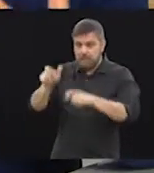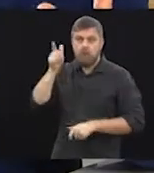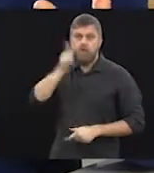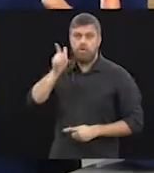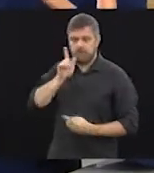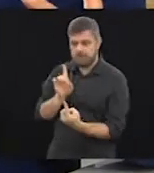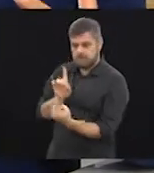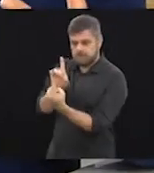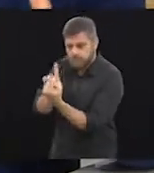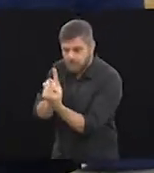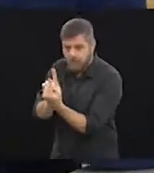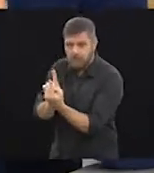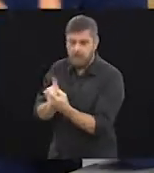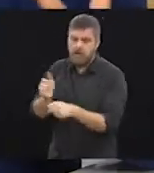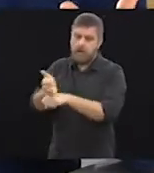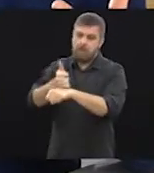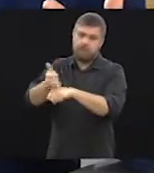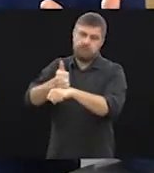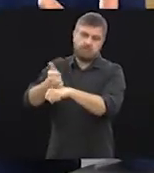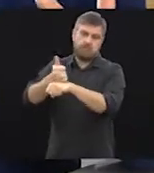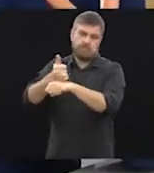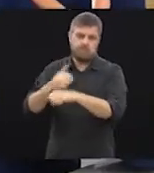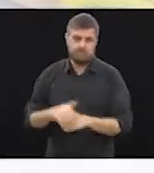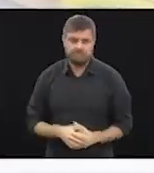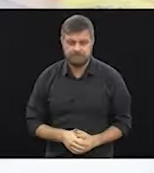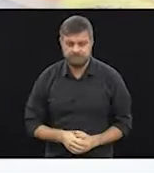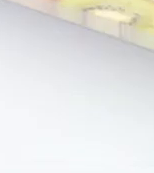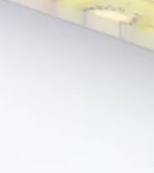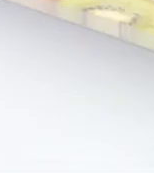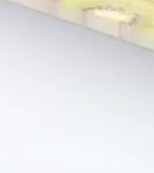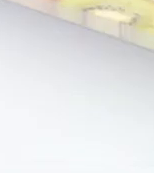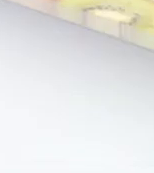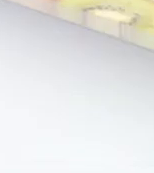garantir acesso especializado às pessoas.